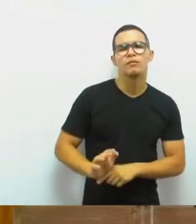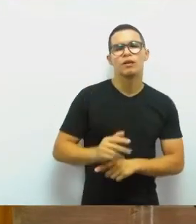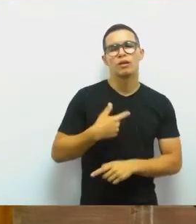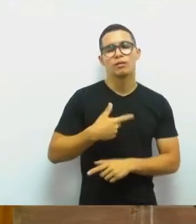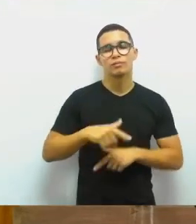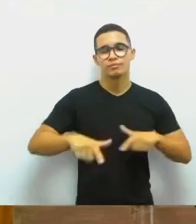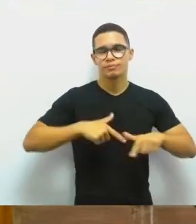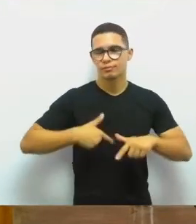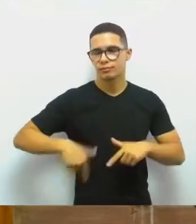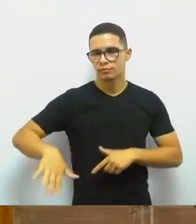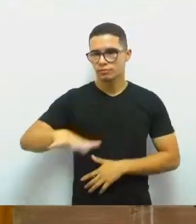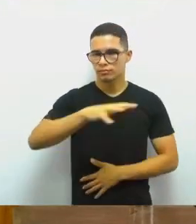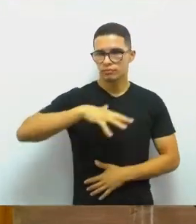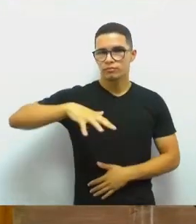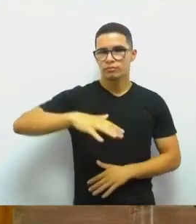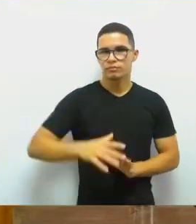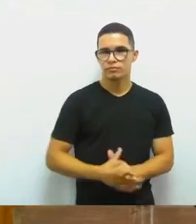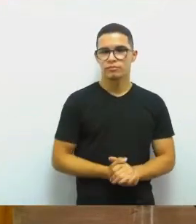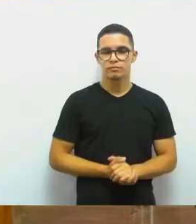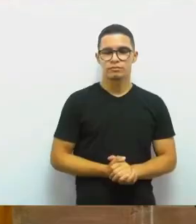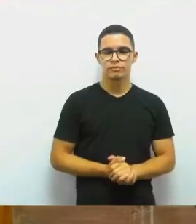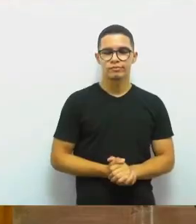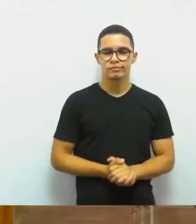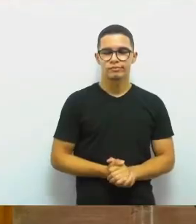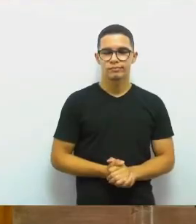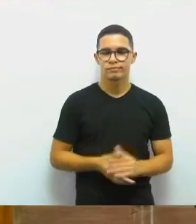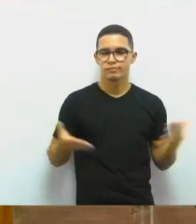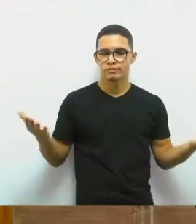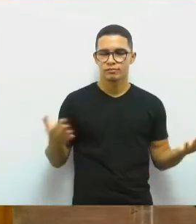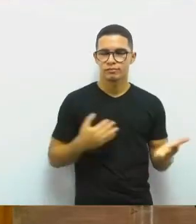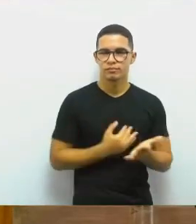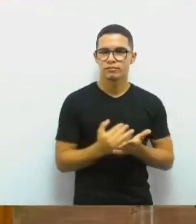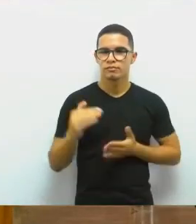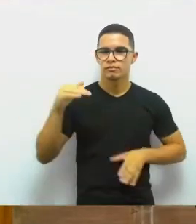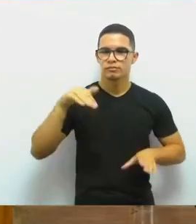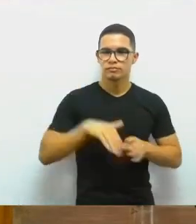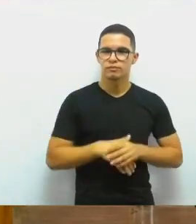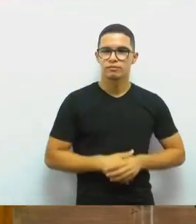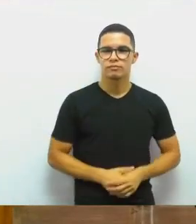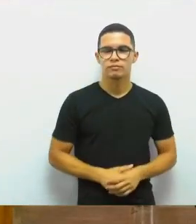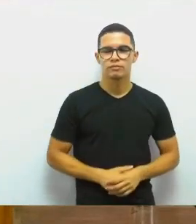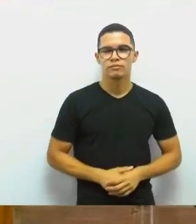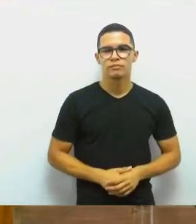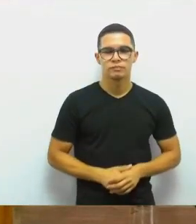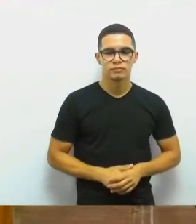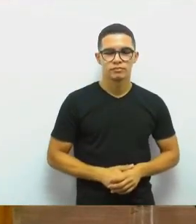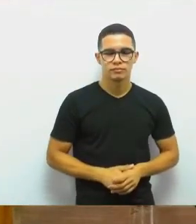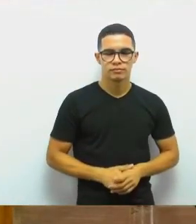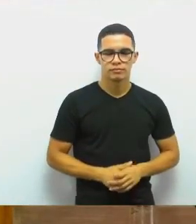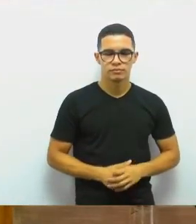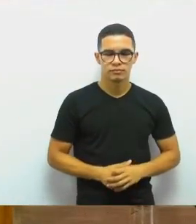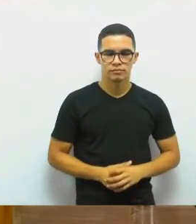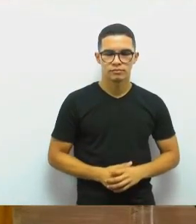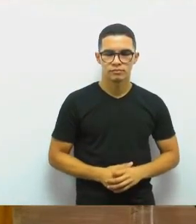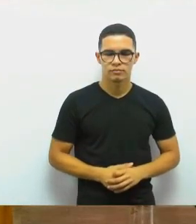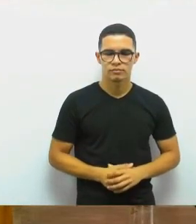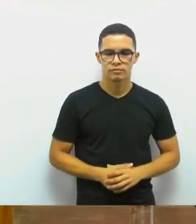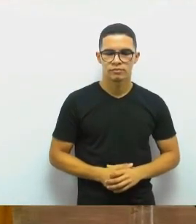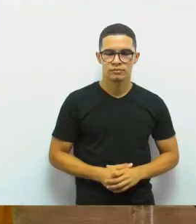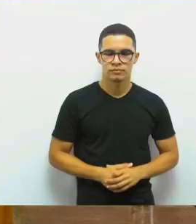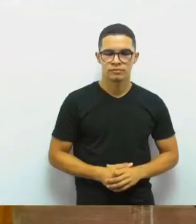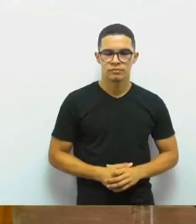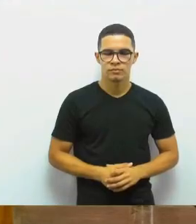no município. Colocar em discussão, em votação, matéria lida pelo primeiro secretário.